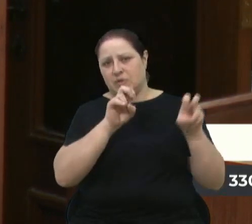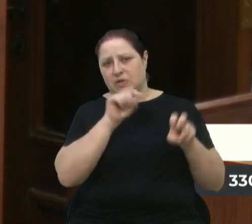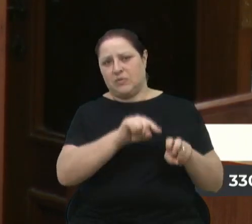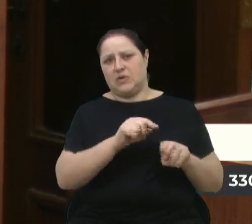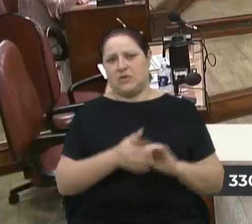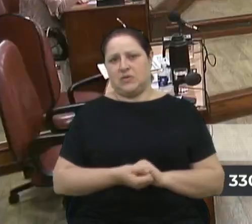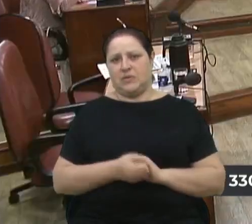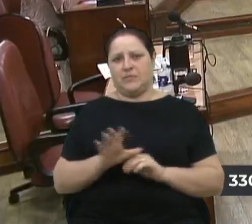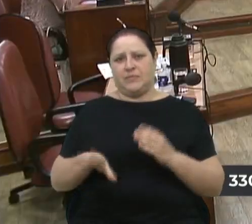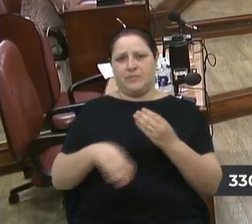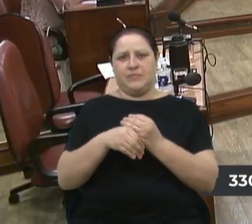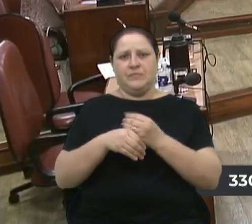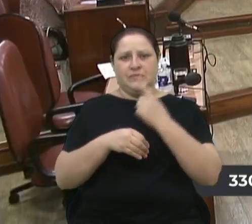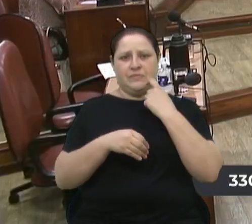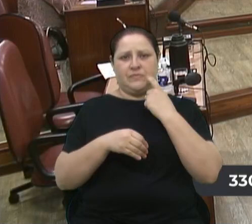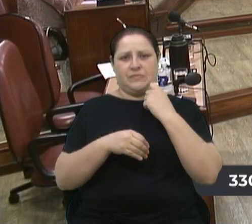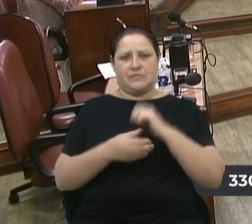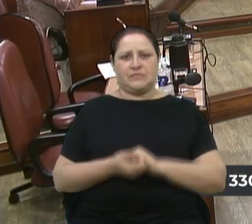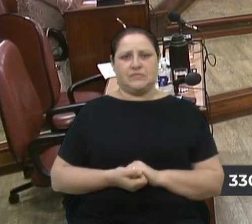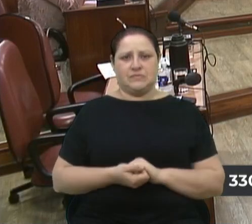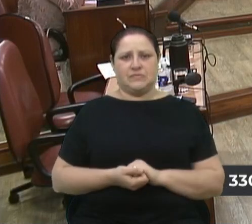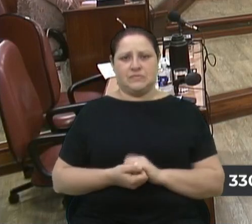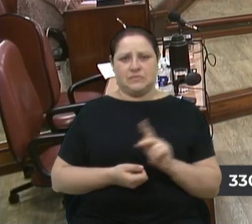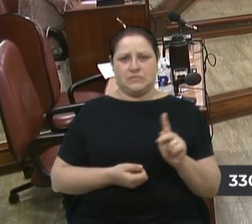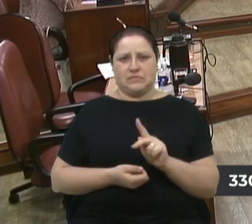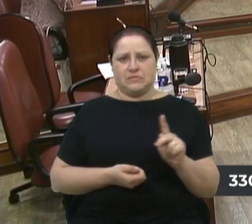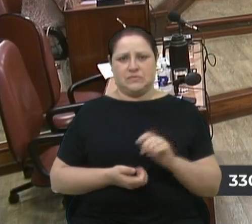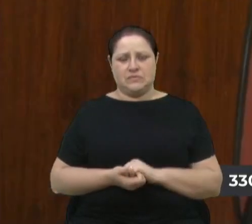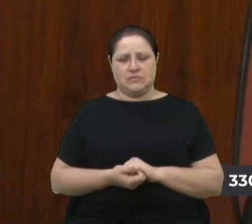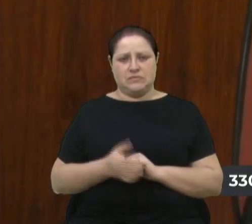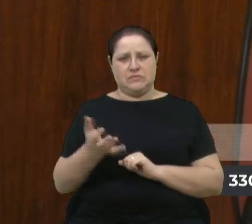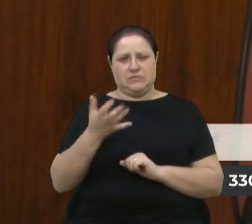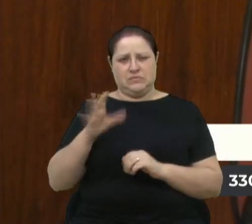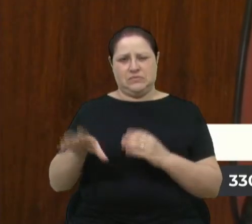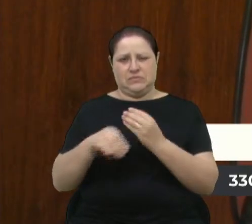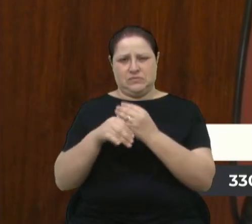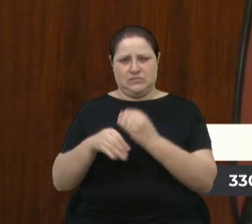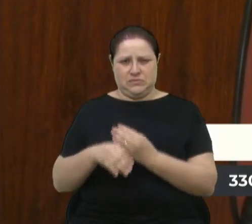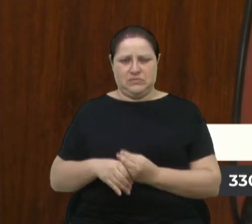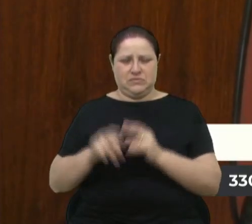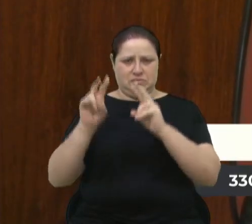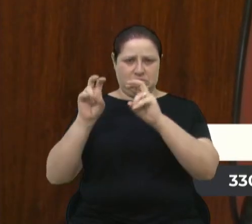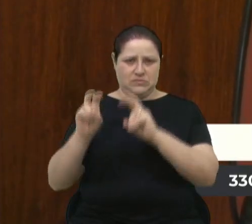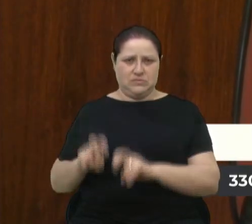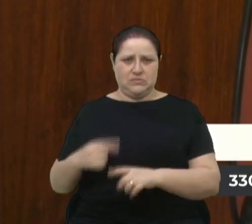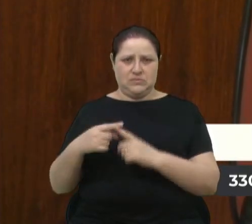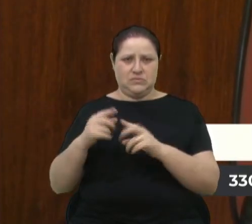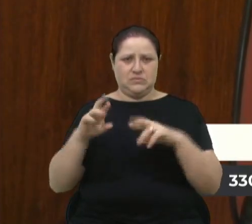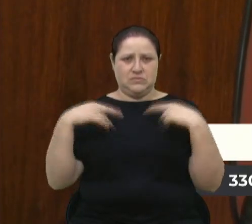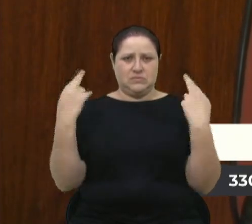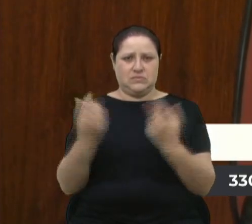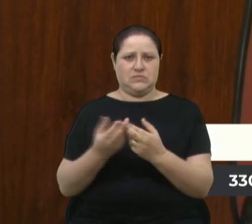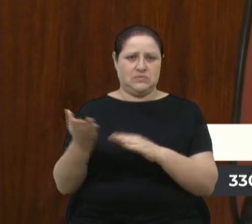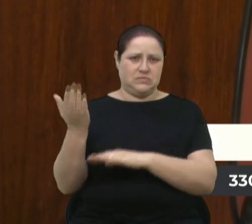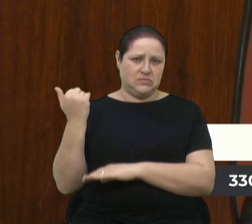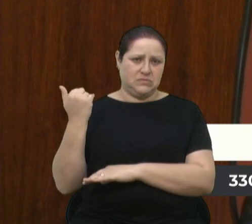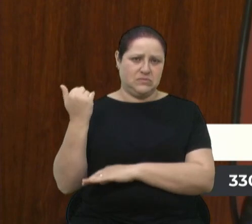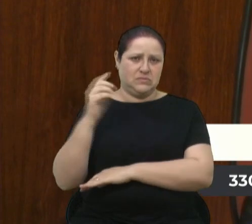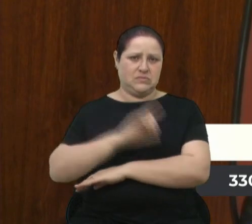Frigerio. Eu queria só complementar umas questões, porque na sessão do dia 10 de